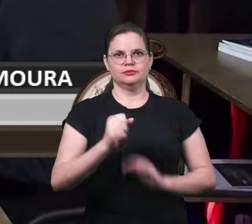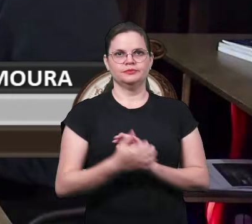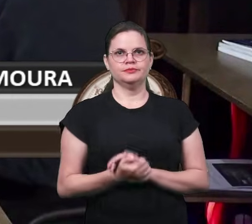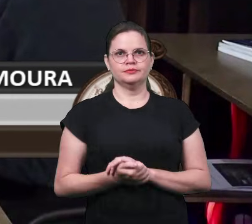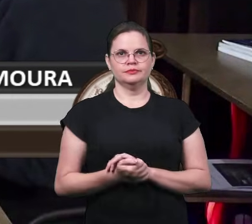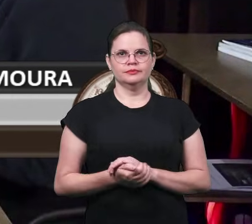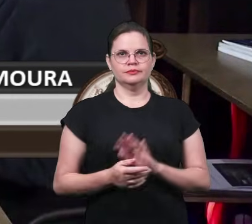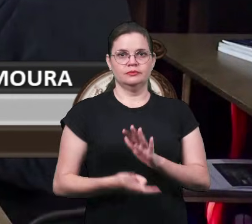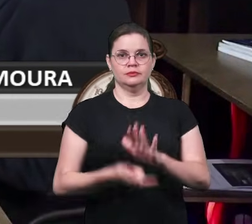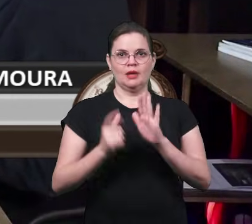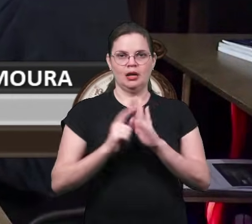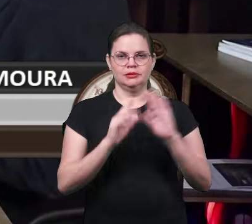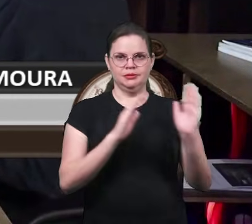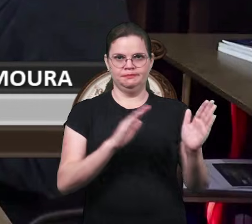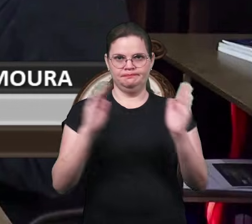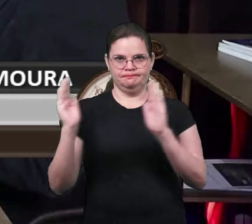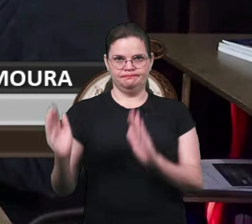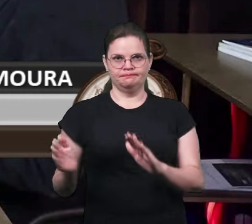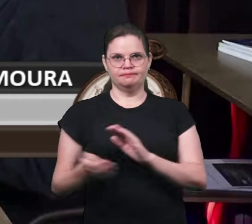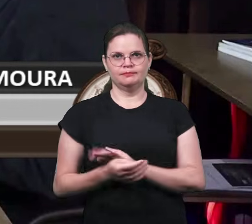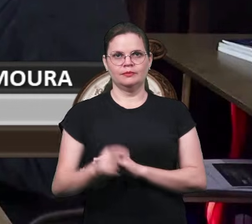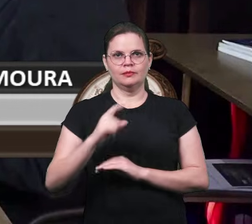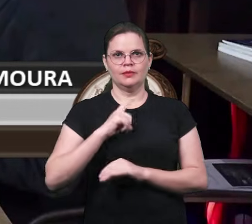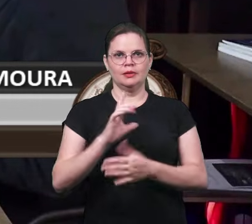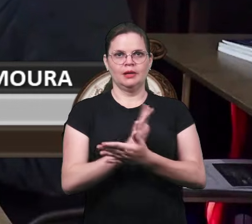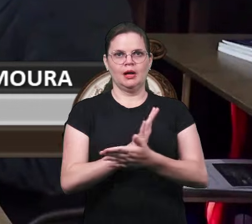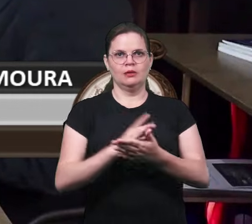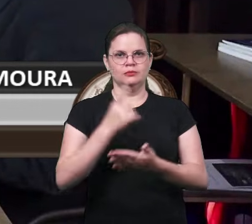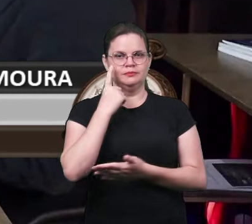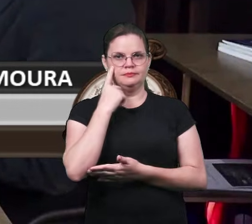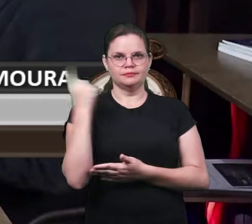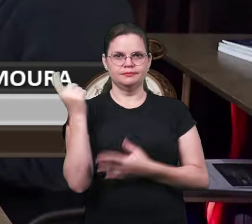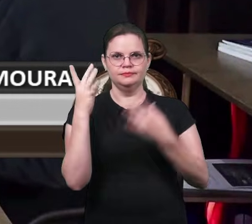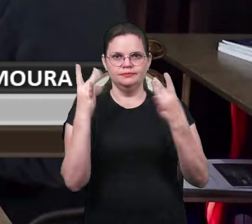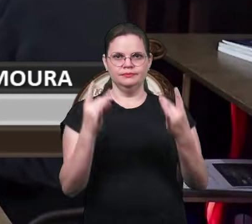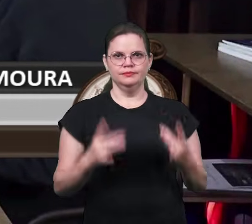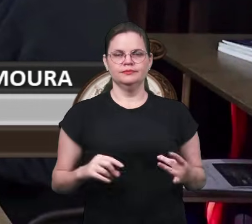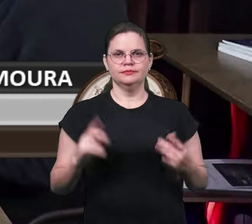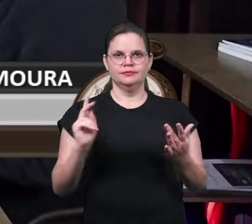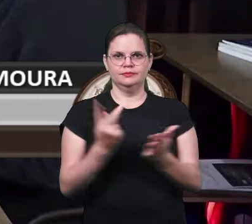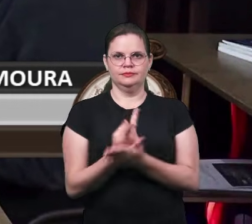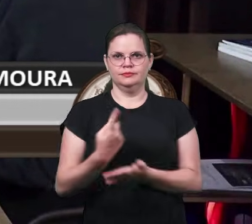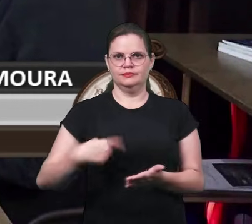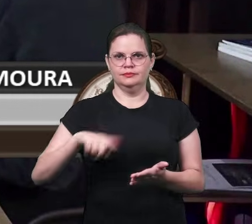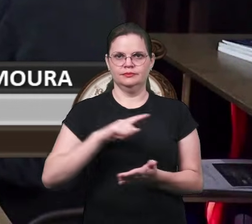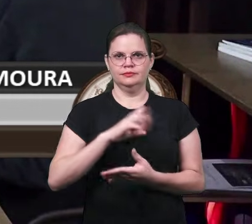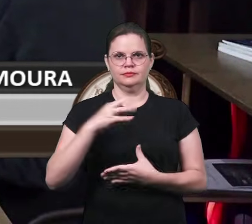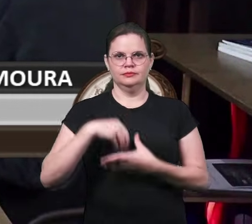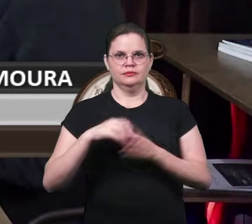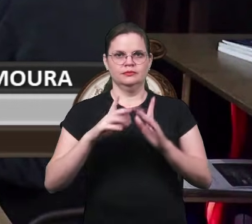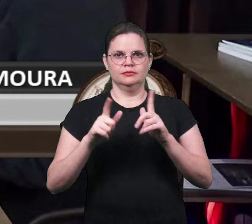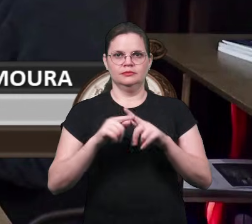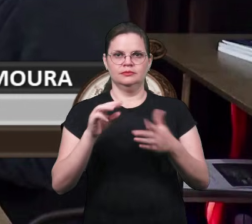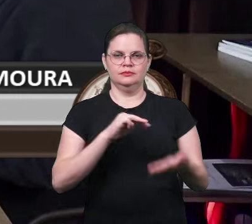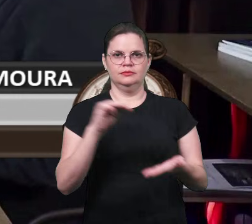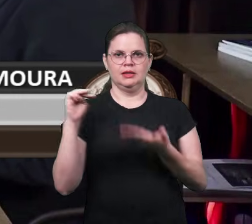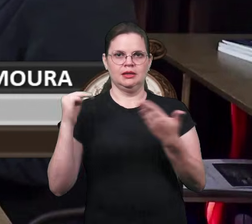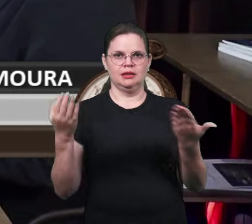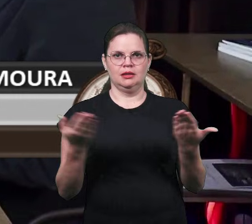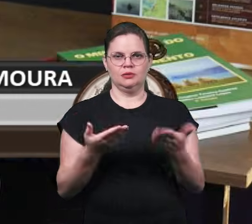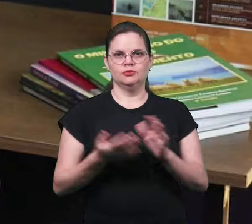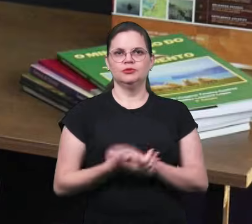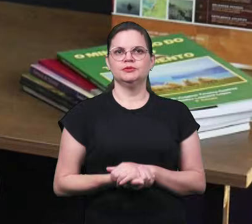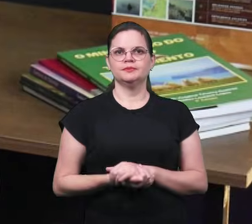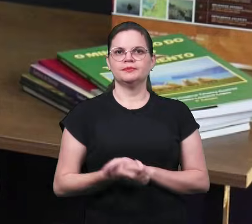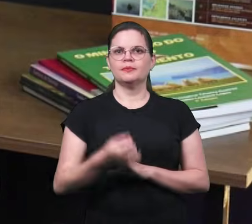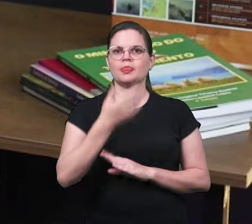próximo quadro, é interessante aqui que há algumas nuances aqui da nossa realidade na igreja, né? Jétro, ele